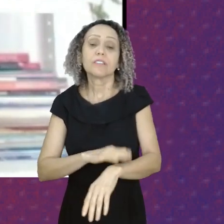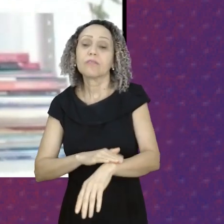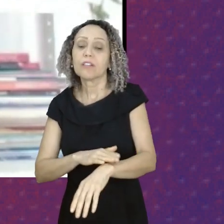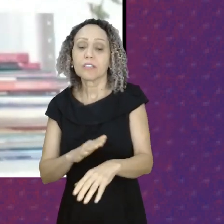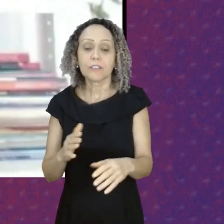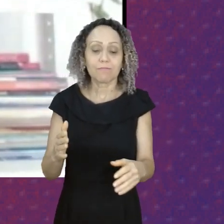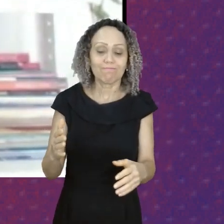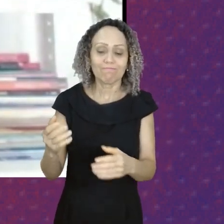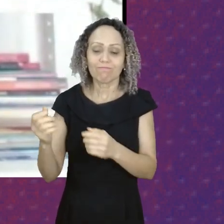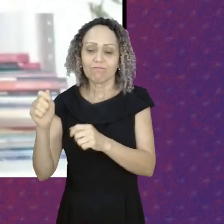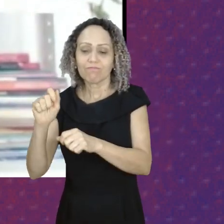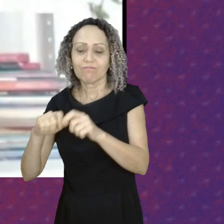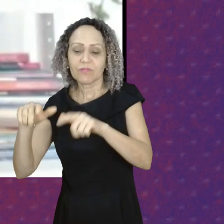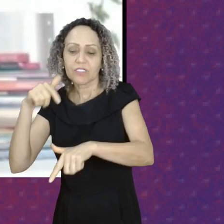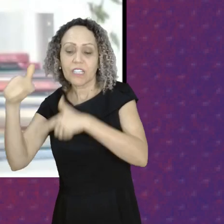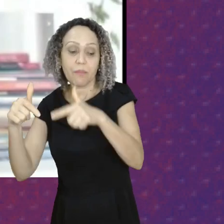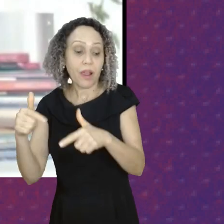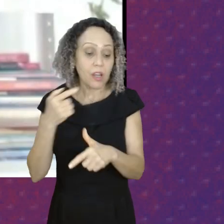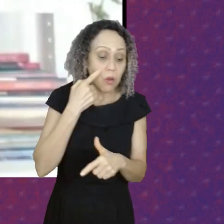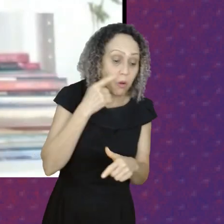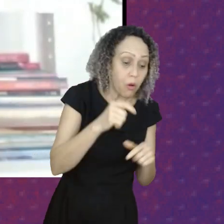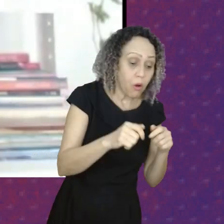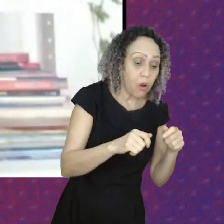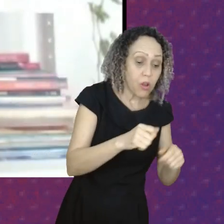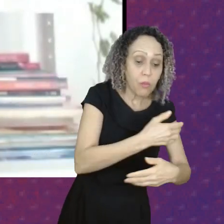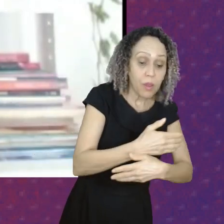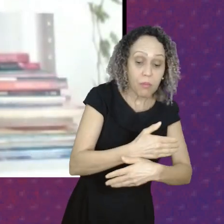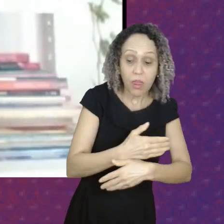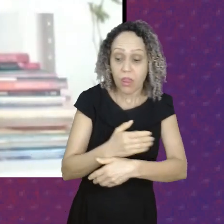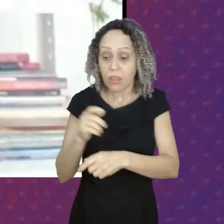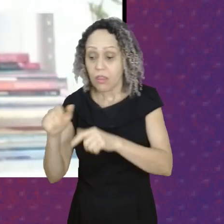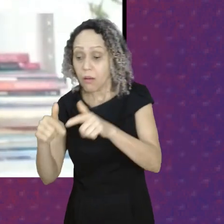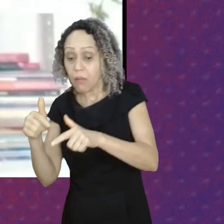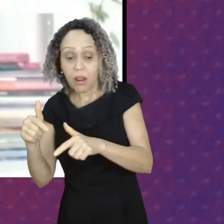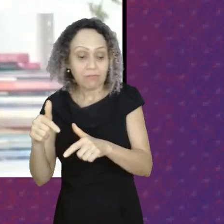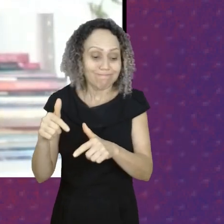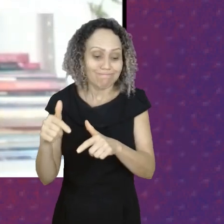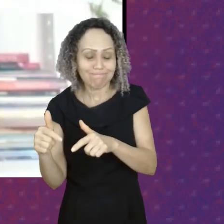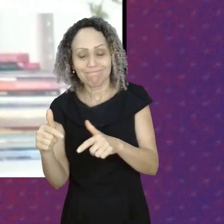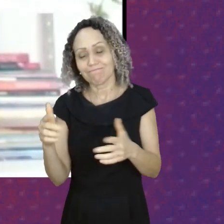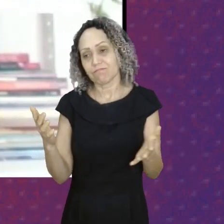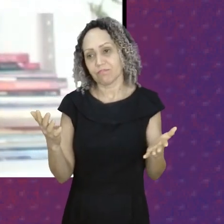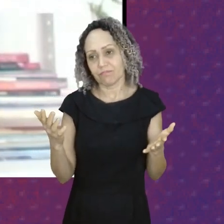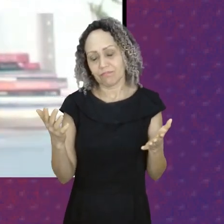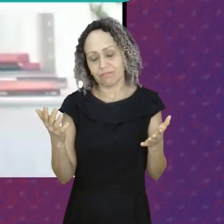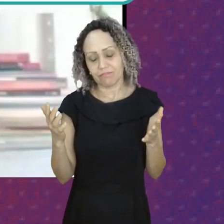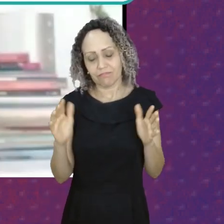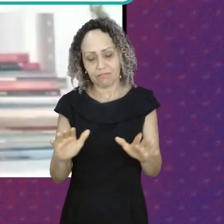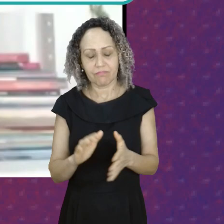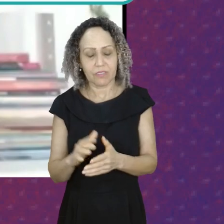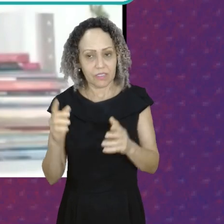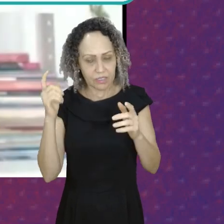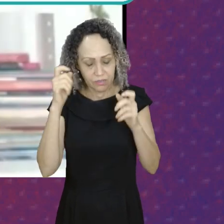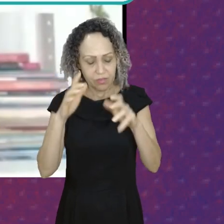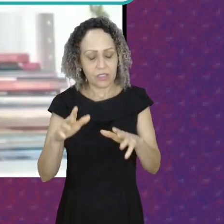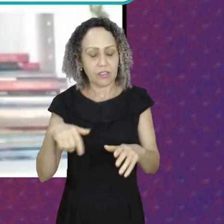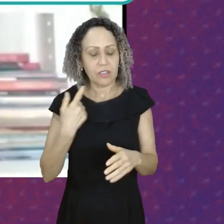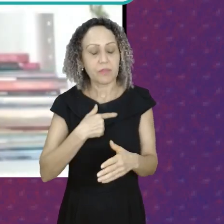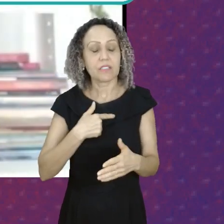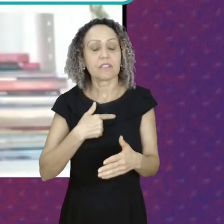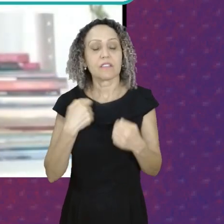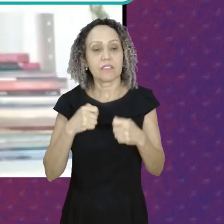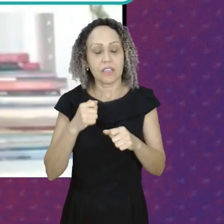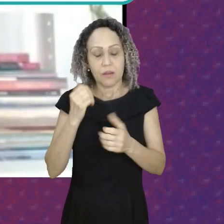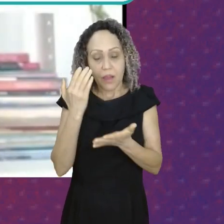precisamos mudar isso, precisamos enfrentar esses obstáculos, garantir o acesso às